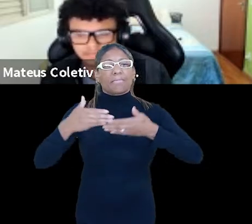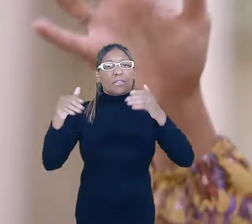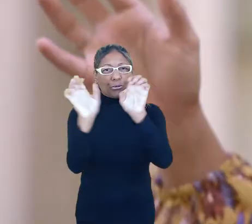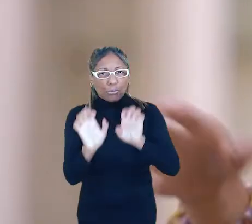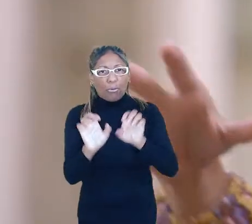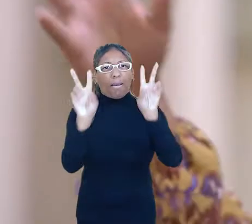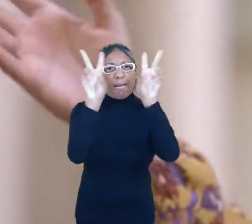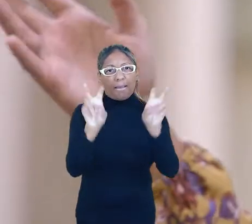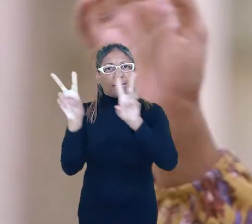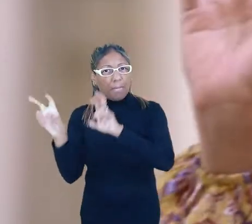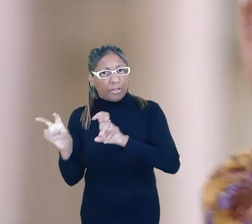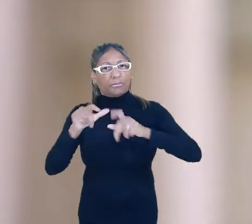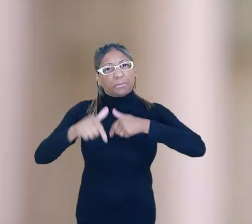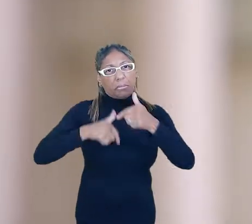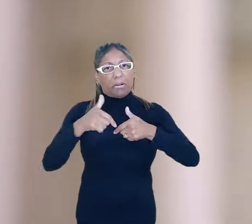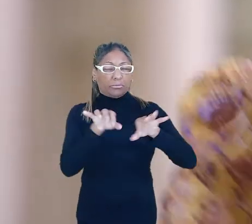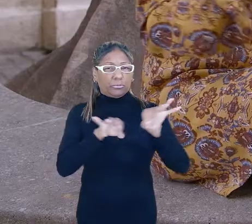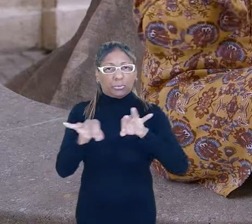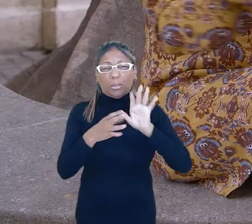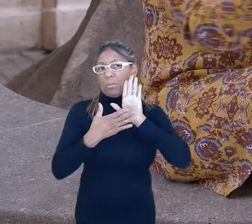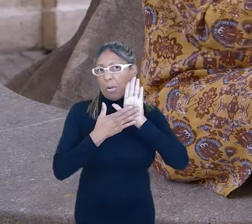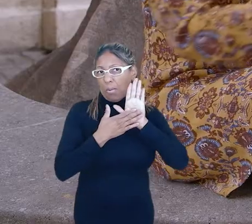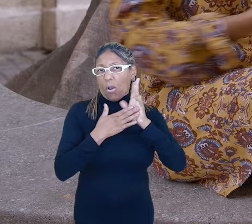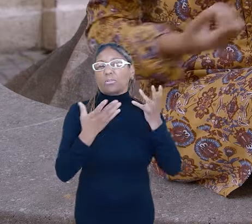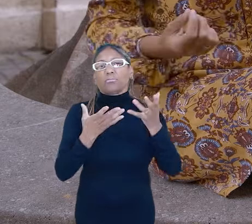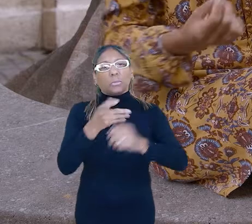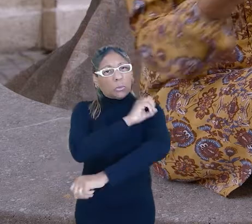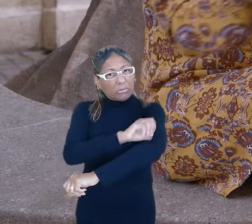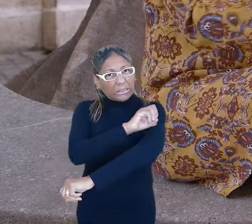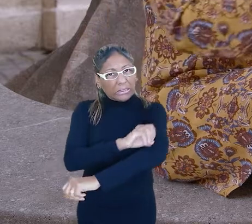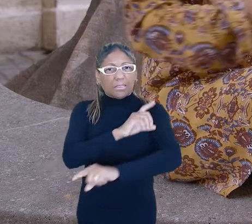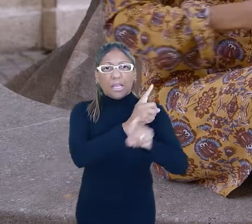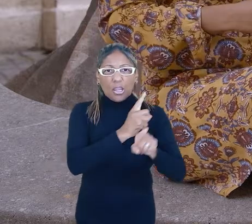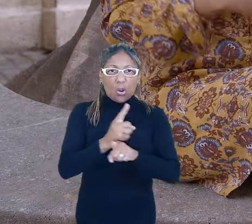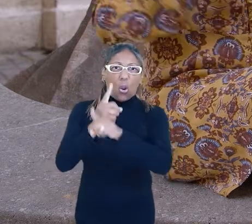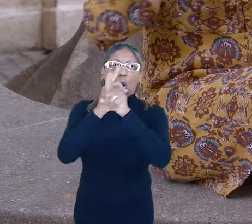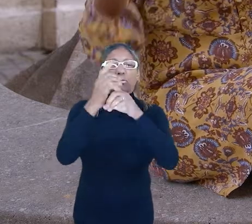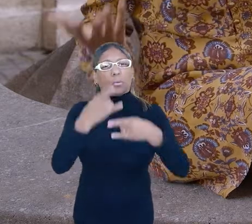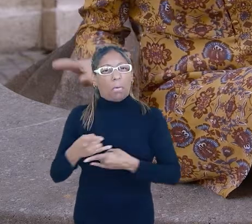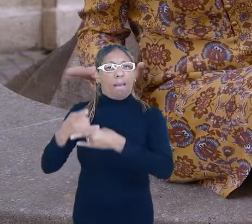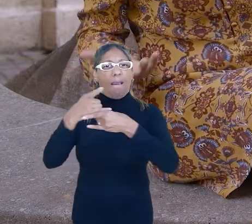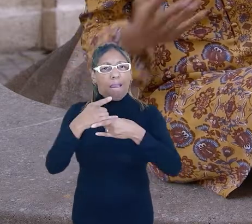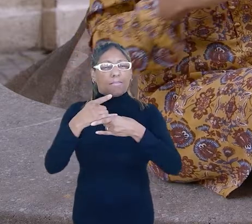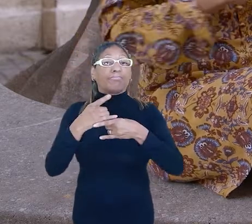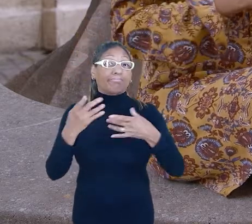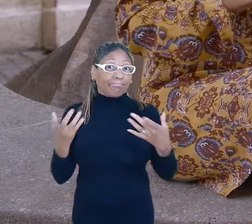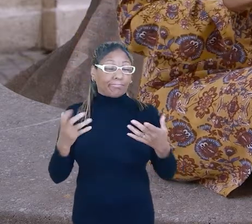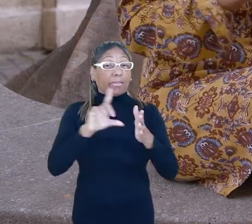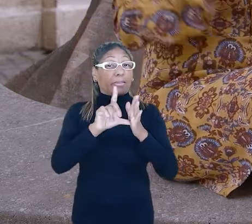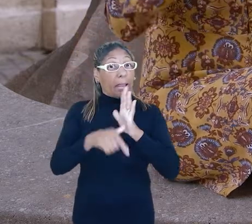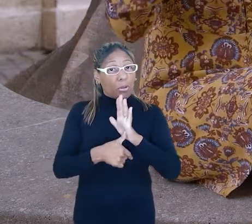a estruturar as temáticas que seriam trabalhadas. A gente foi fazendo oficinas, alguns encontros, a maioria deles online,